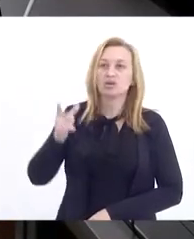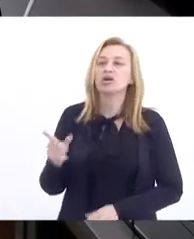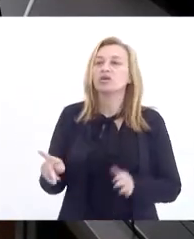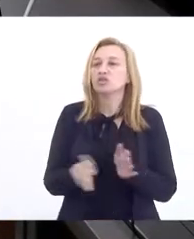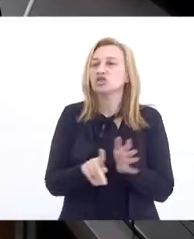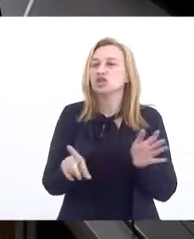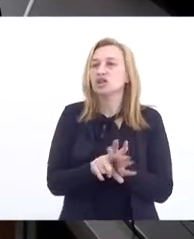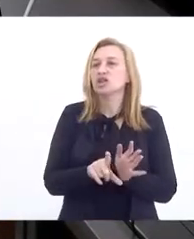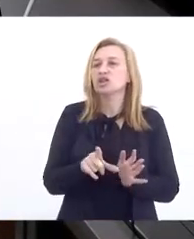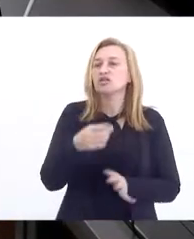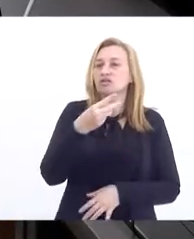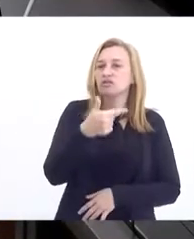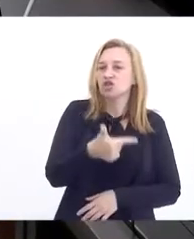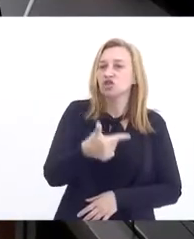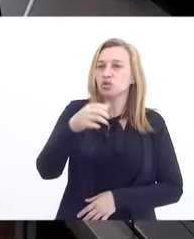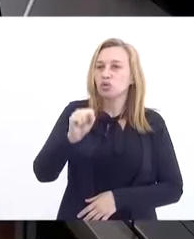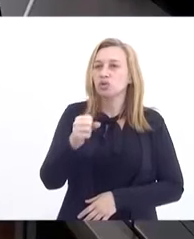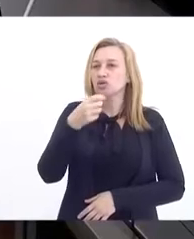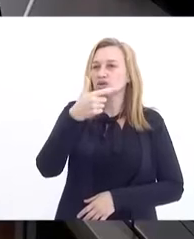de lei